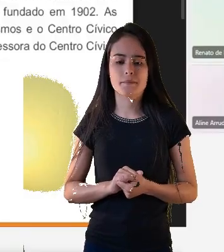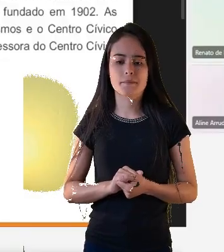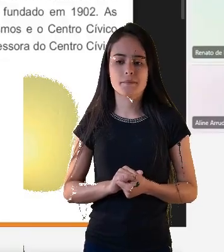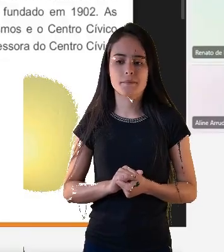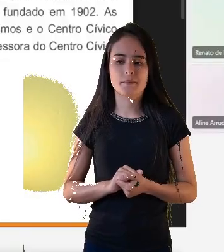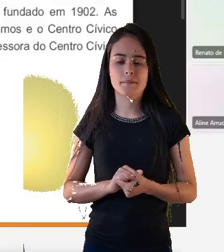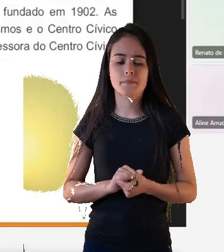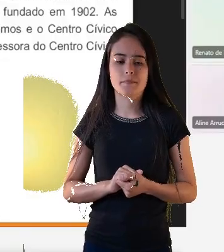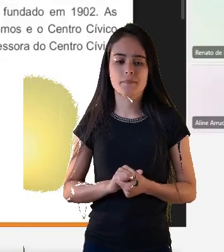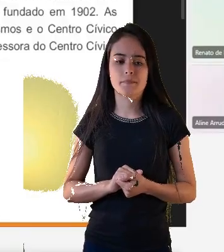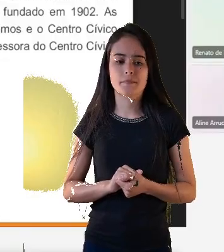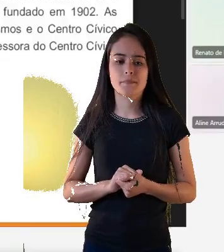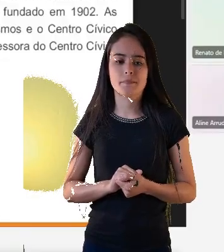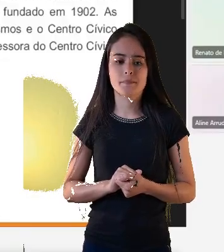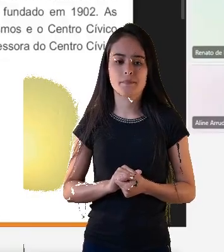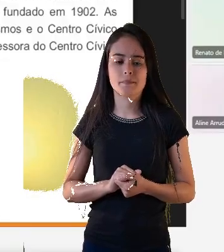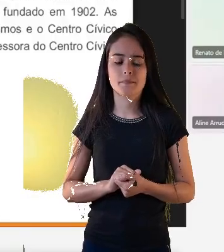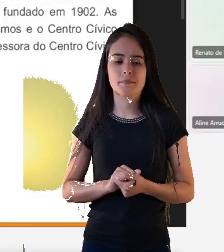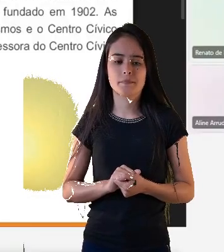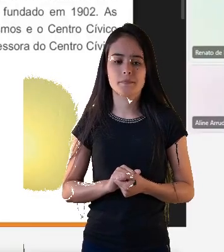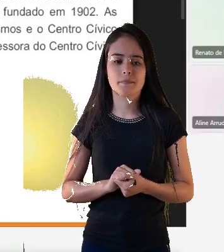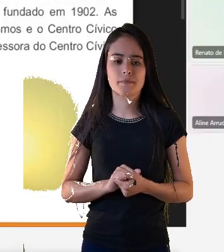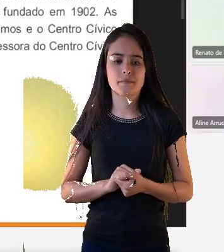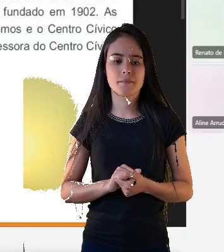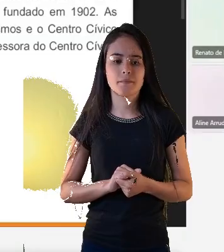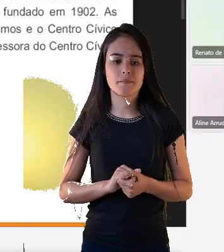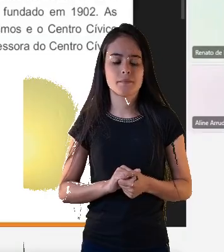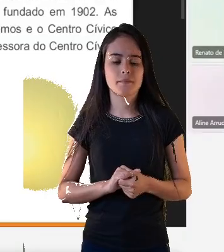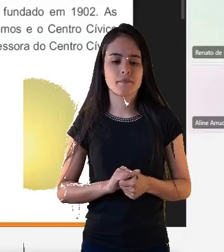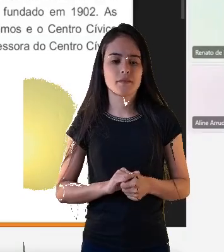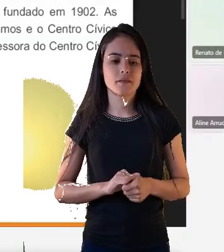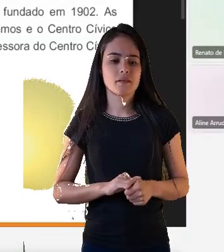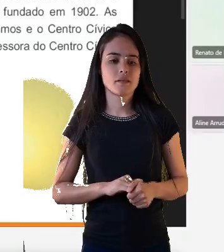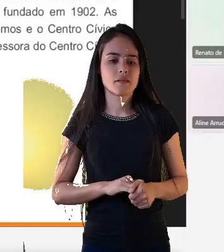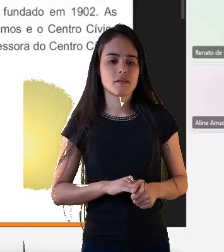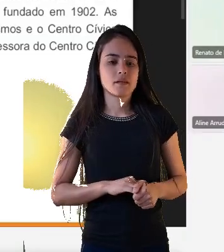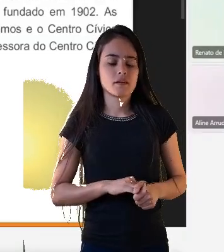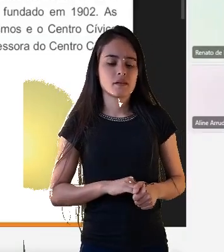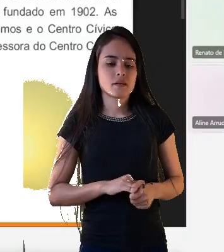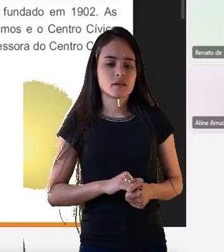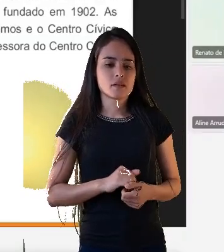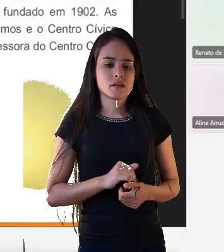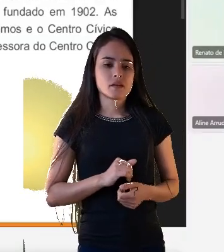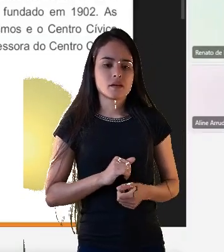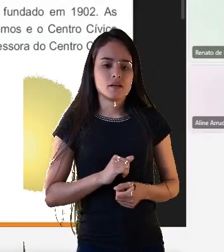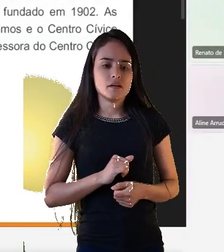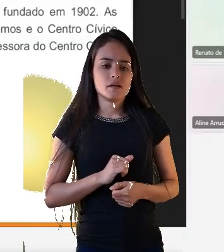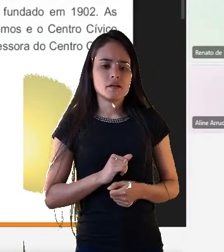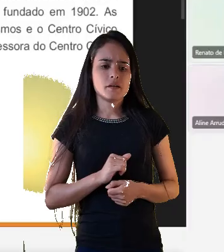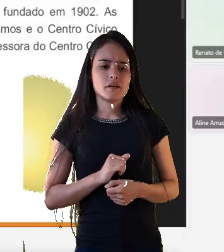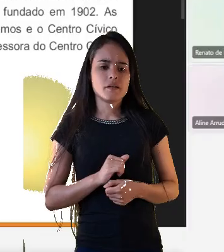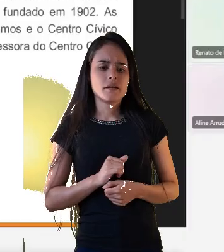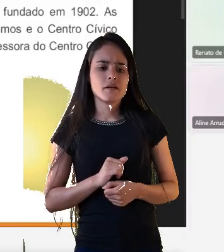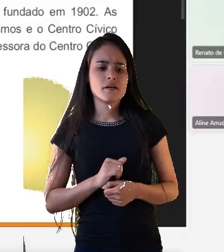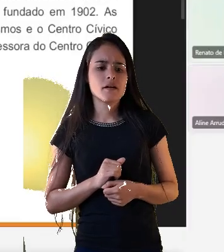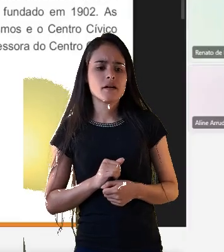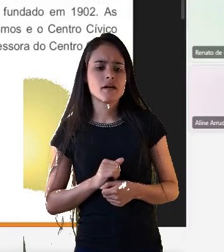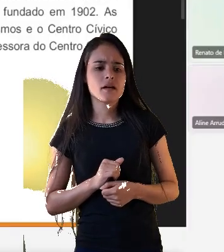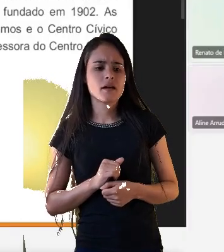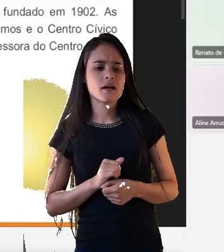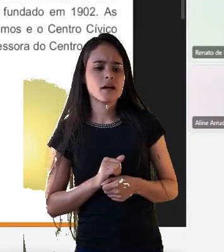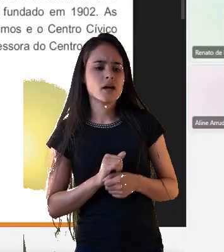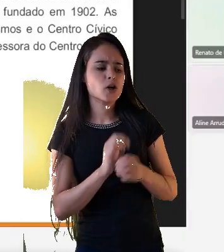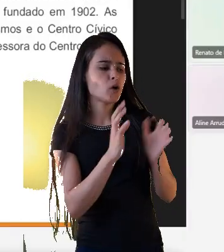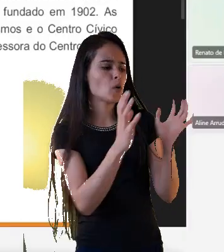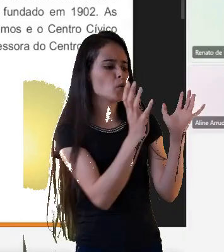abolição e depois da abolição a gente teve algumas etapas, né? A primeira etapa que ele vai falar, que é logo